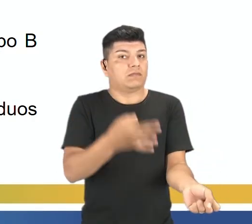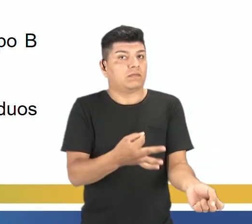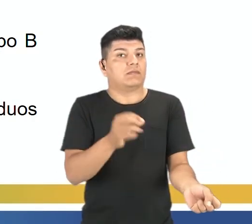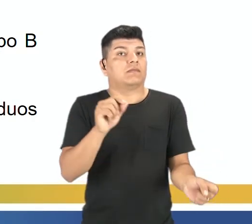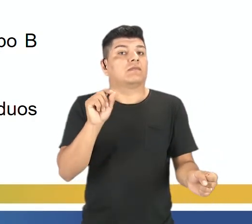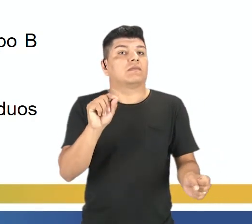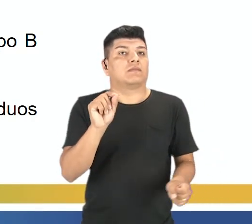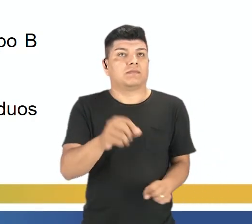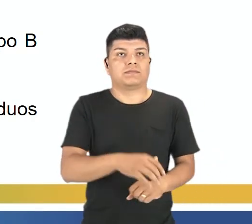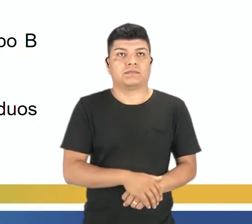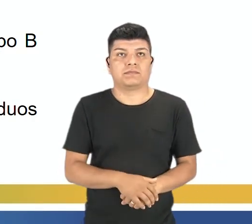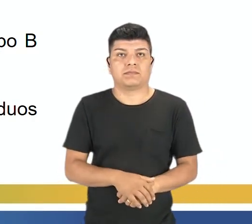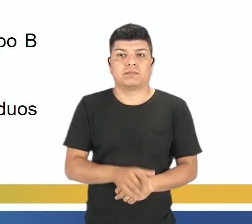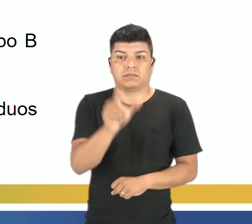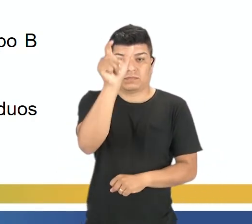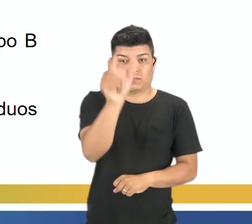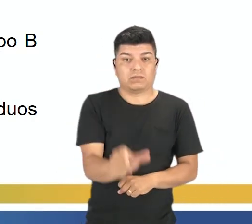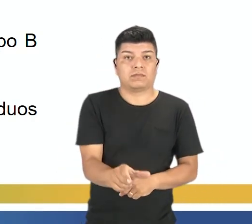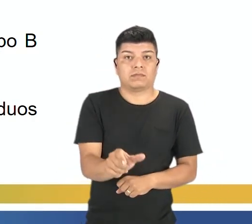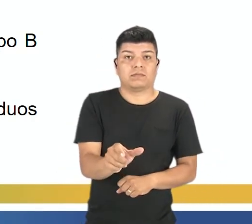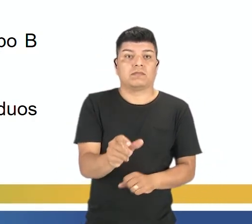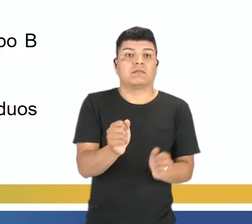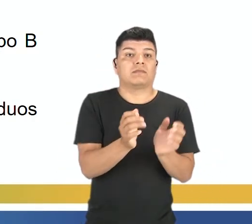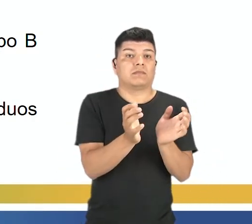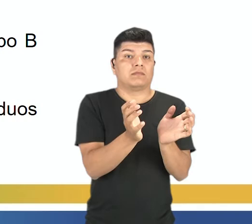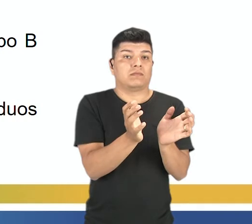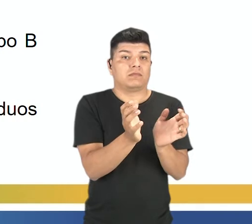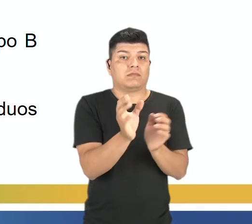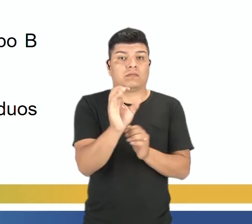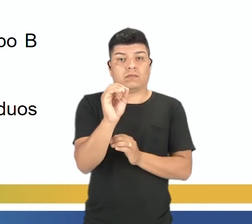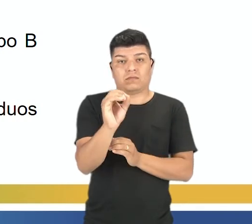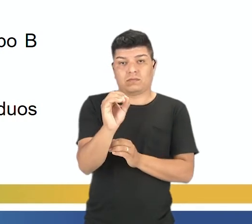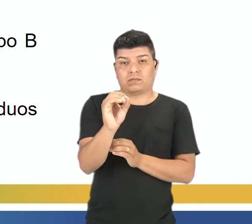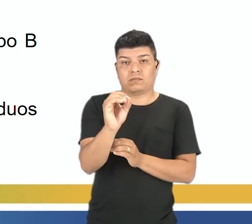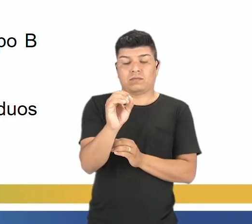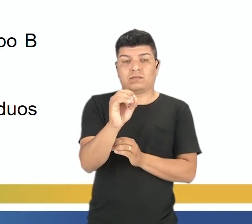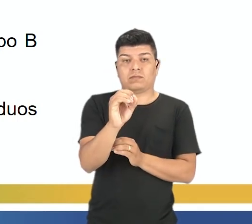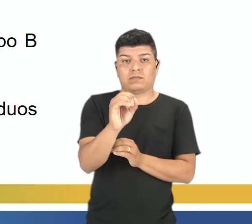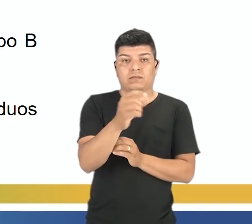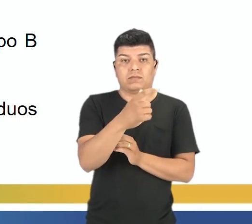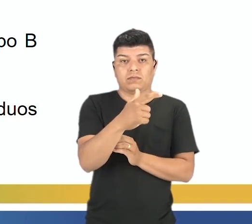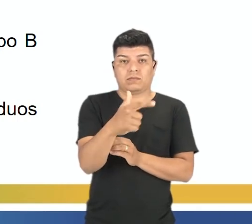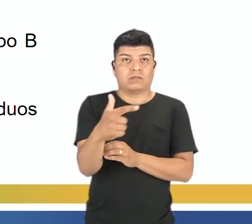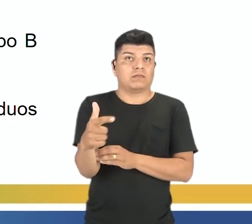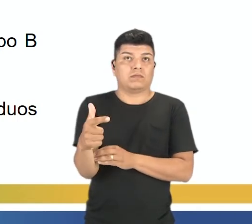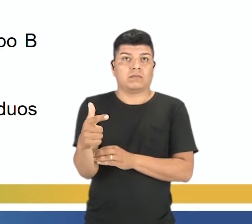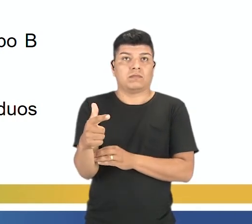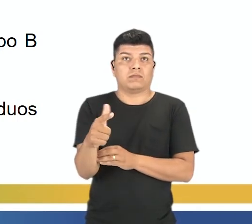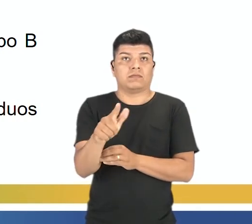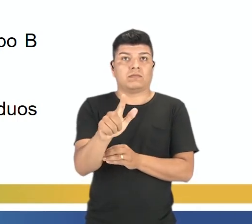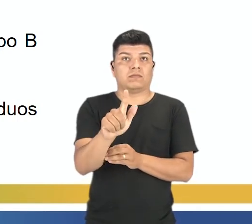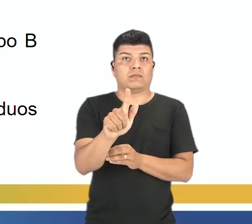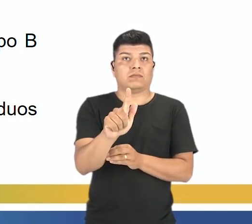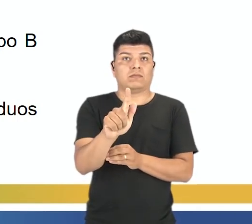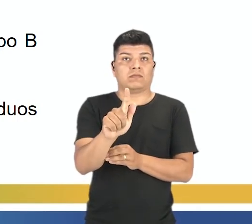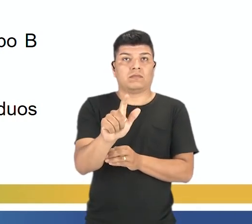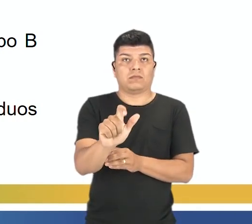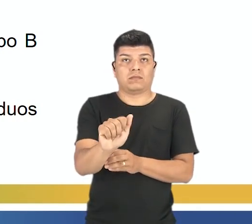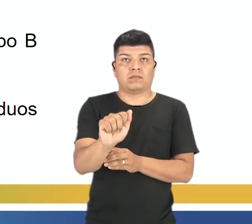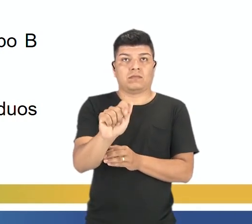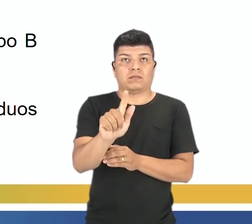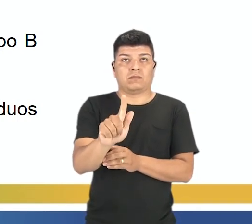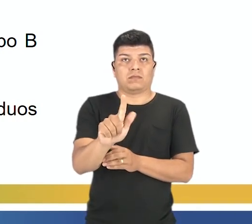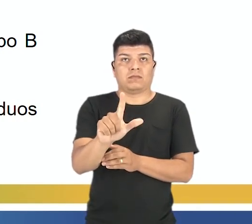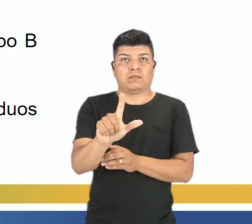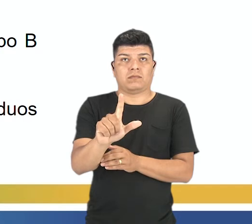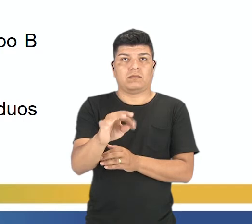afirmar que um indivíduo pertence ao tipo O, não tem aglutininas? Eu acho que pode ser essa,